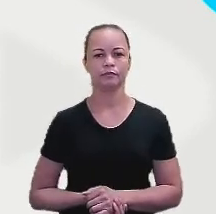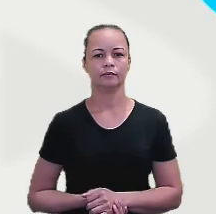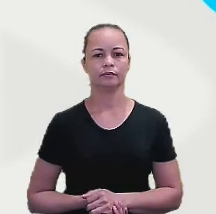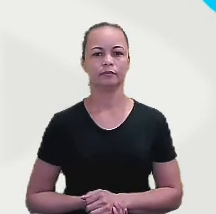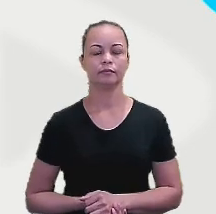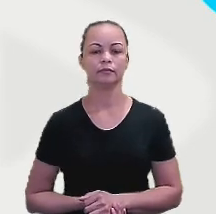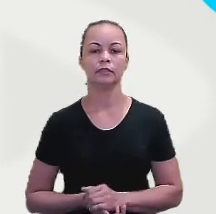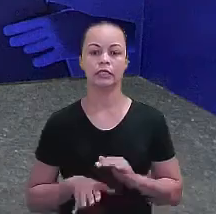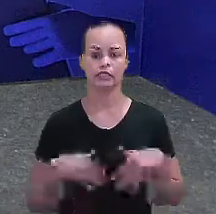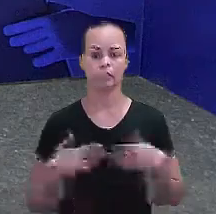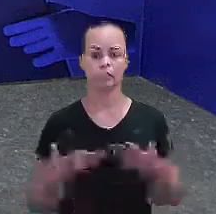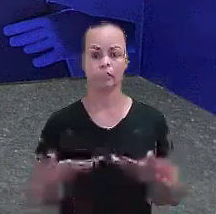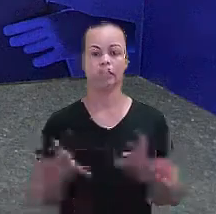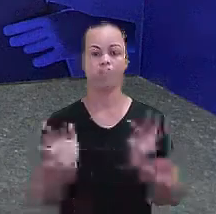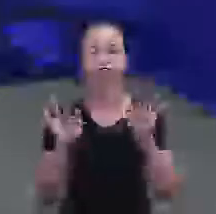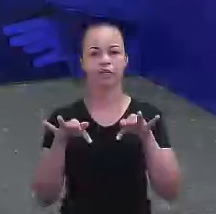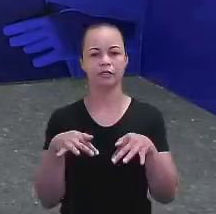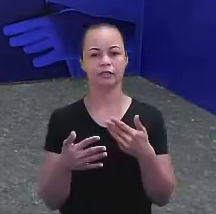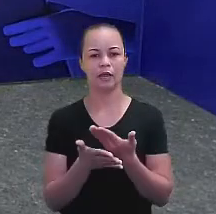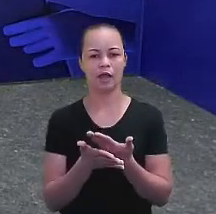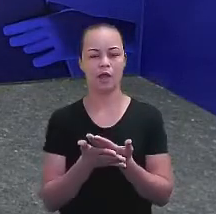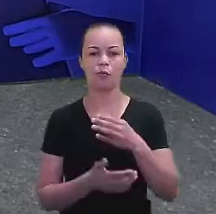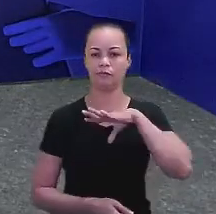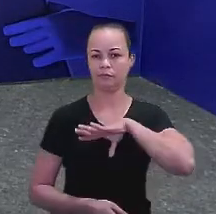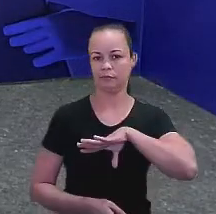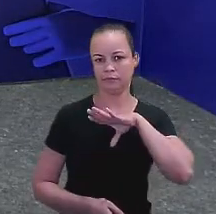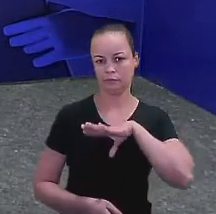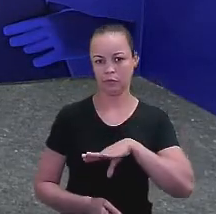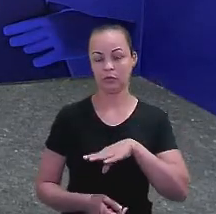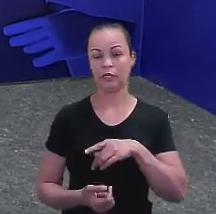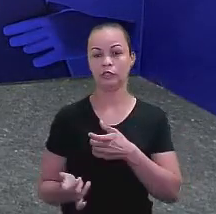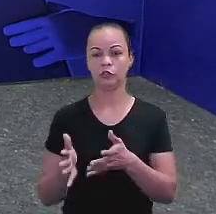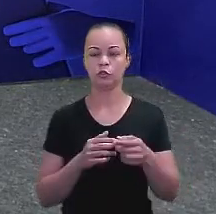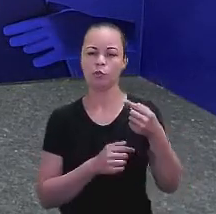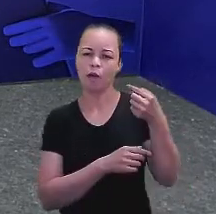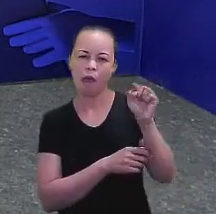E assim finalizamos a nossa aula de língua portuguesa sobre